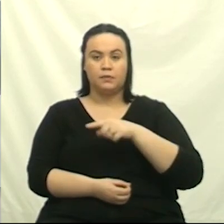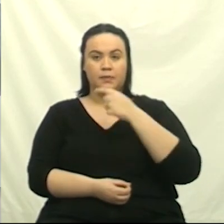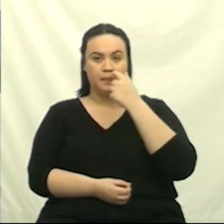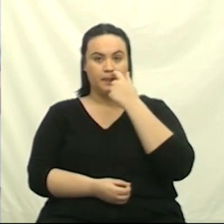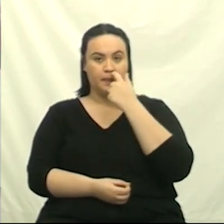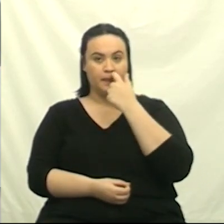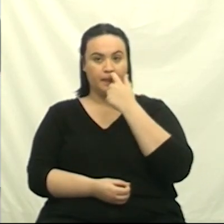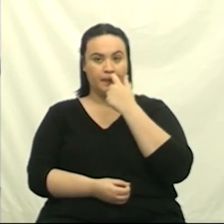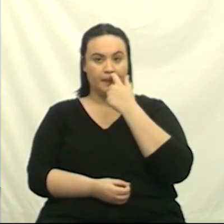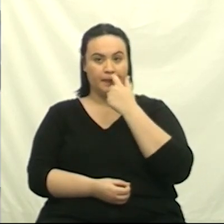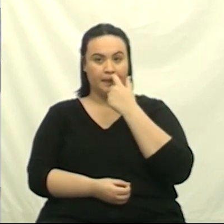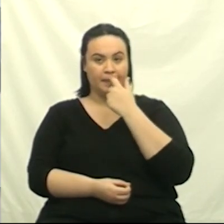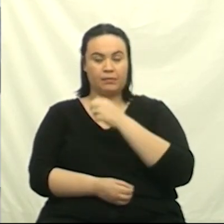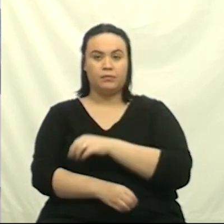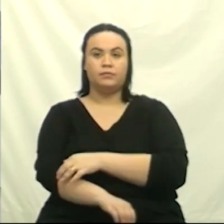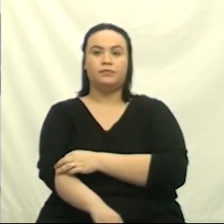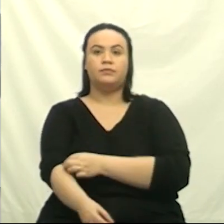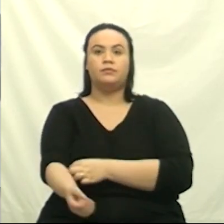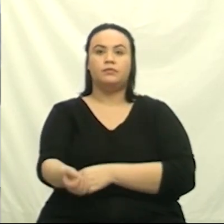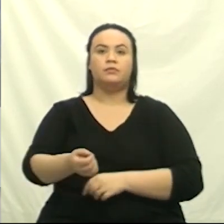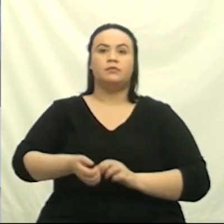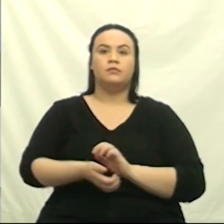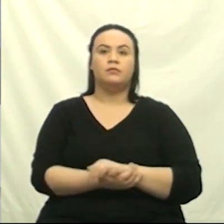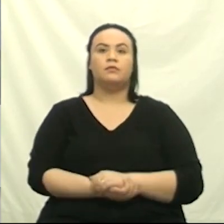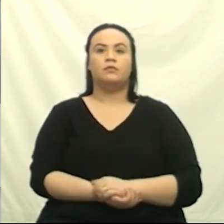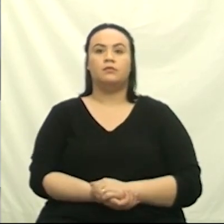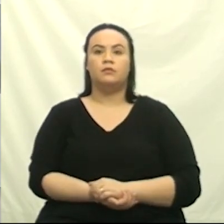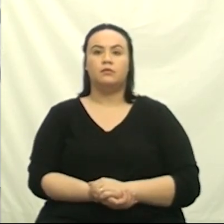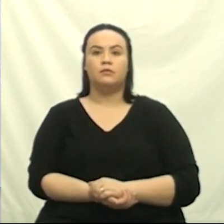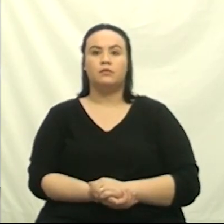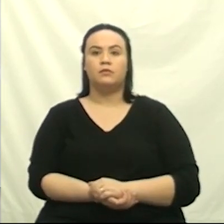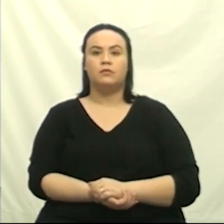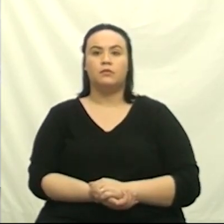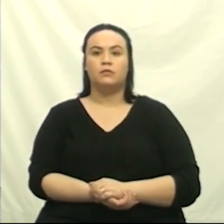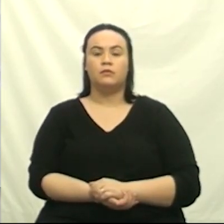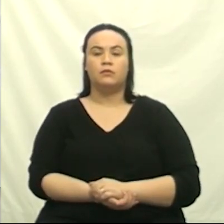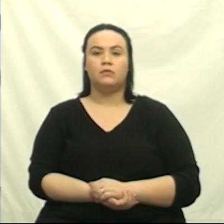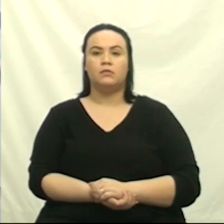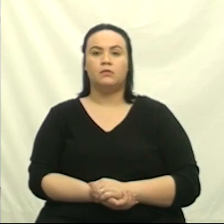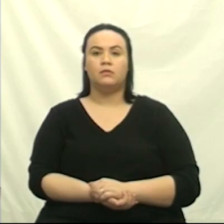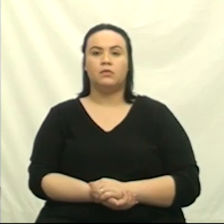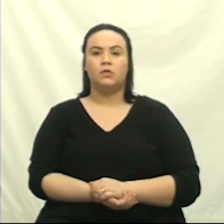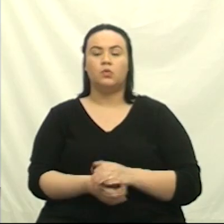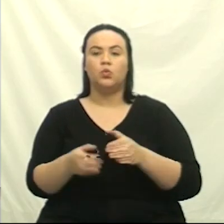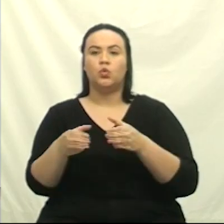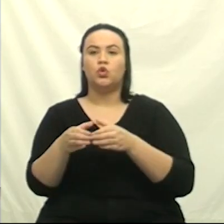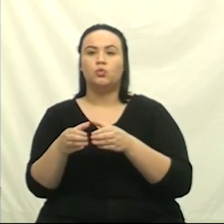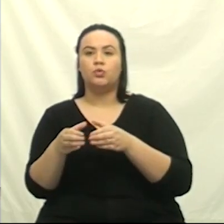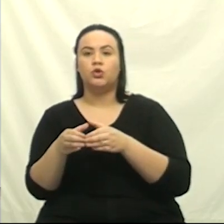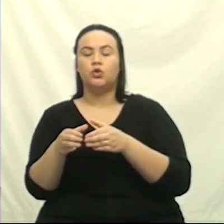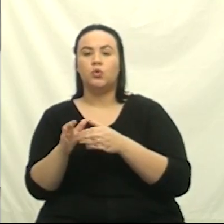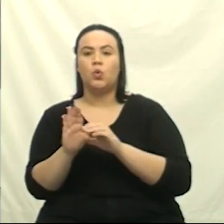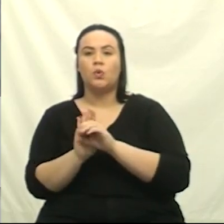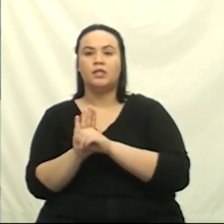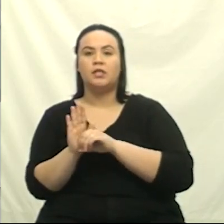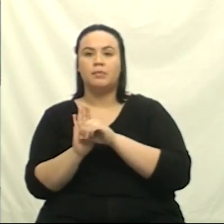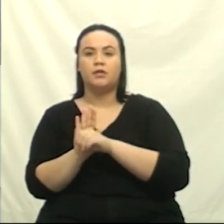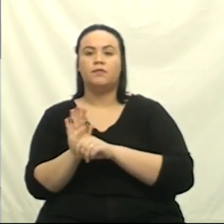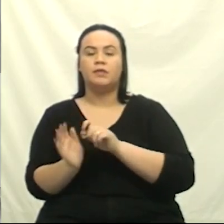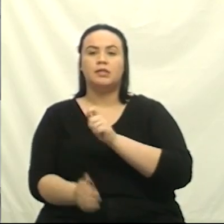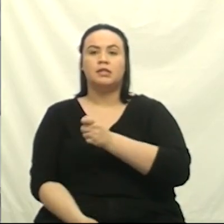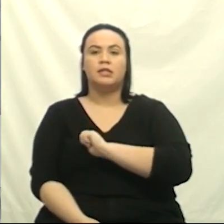feita para que viesse a esta casa mais precisamente a comissão de orçamento e fiscalização